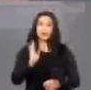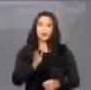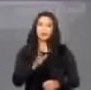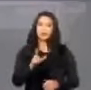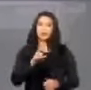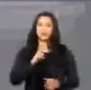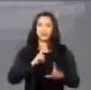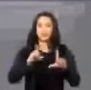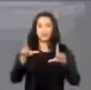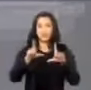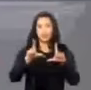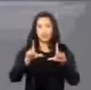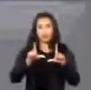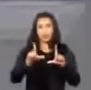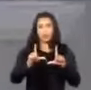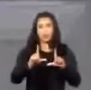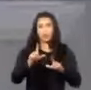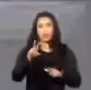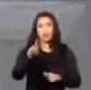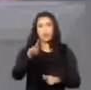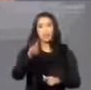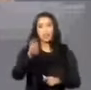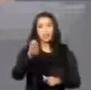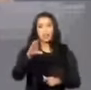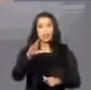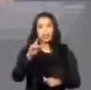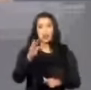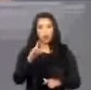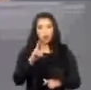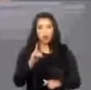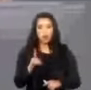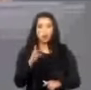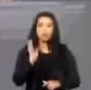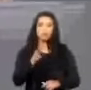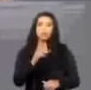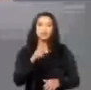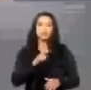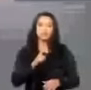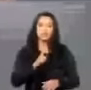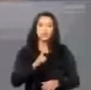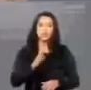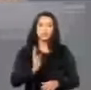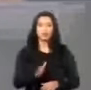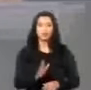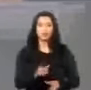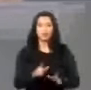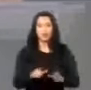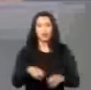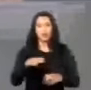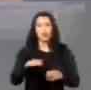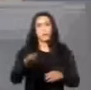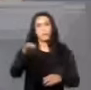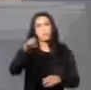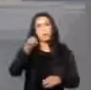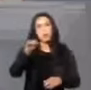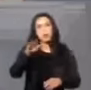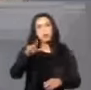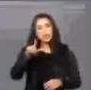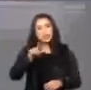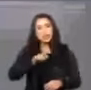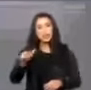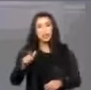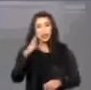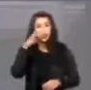o governo quer submeter à produção cultural ao senso estético e moral de um sujeito machista racista e